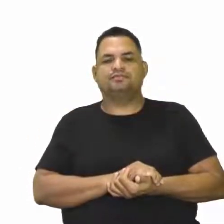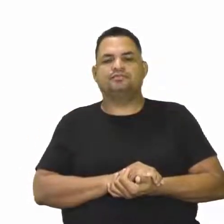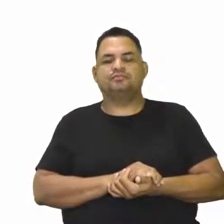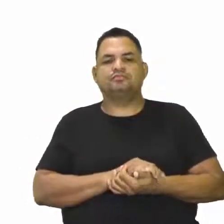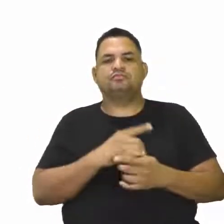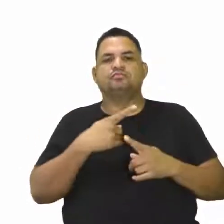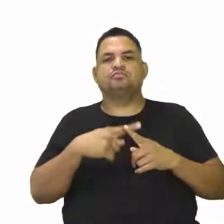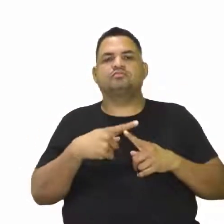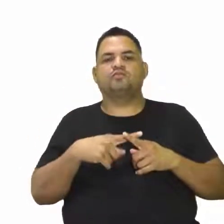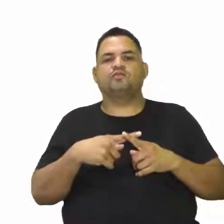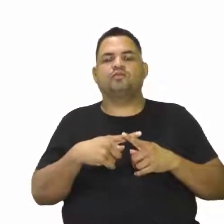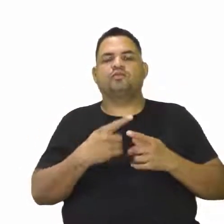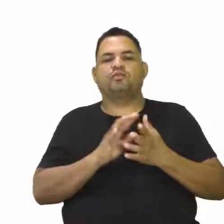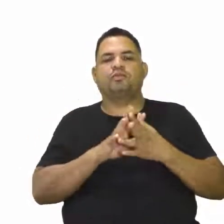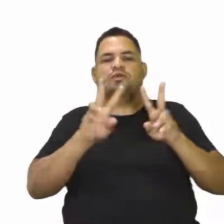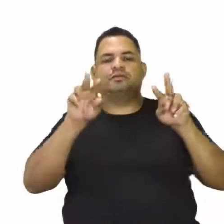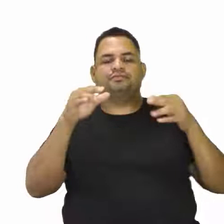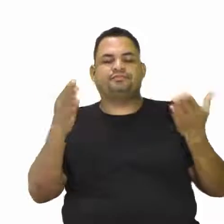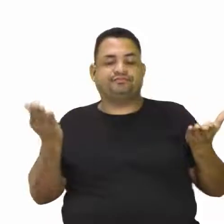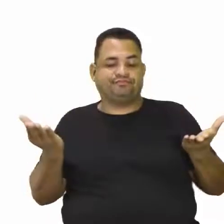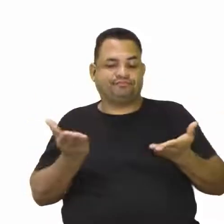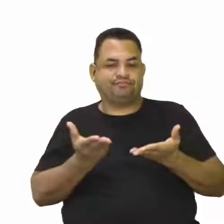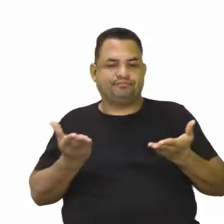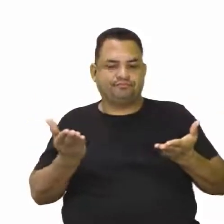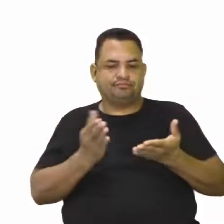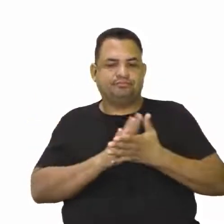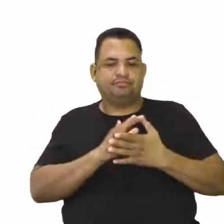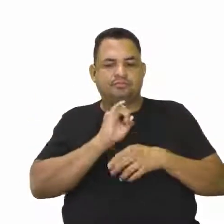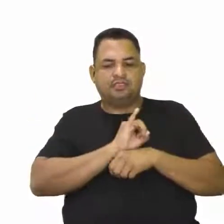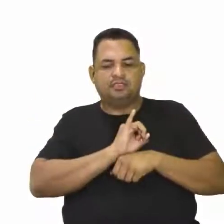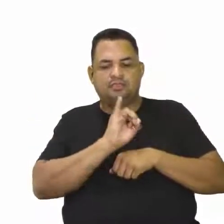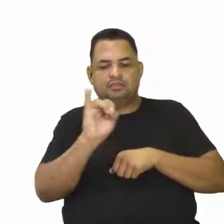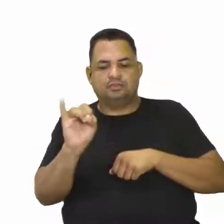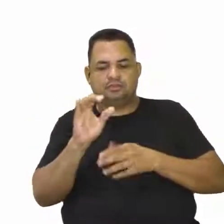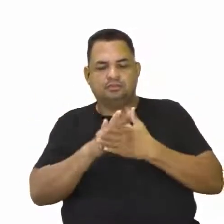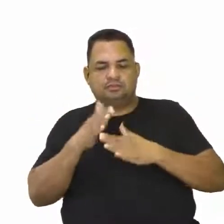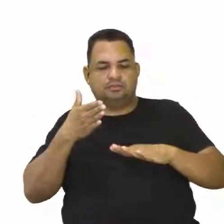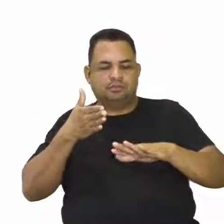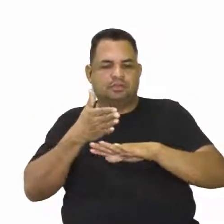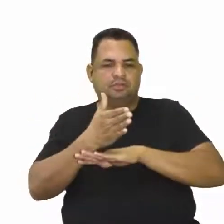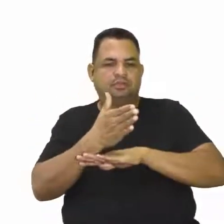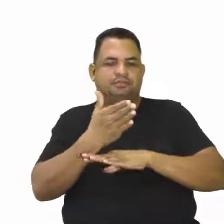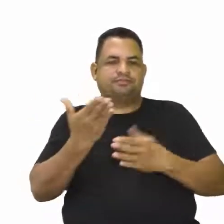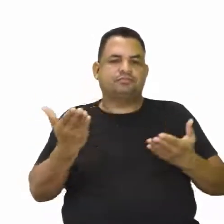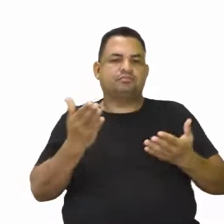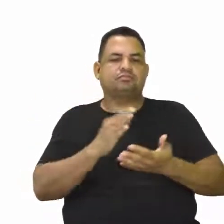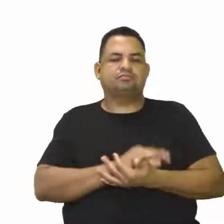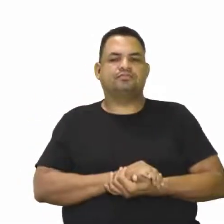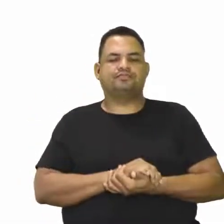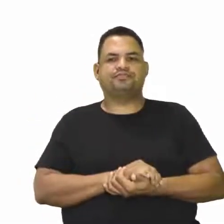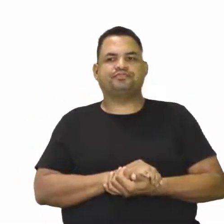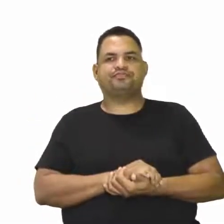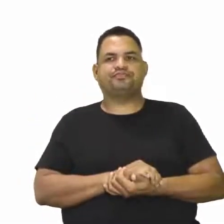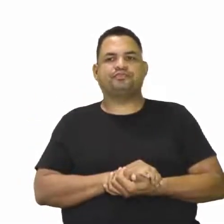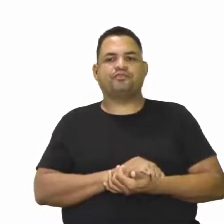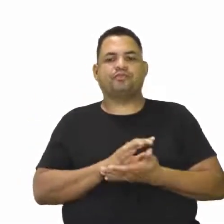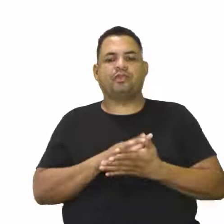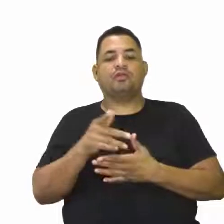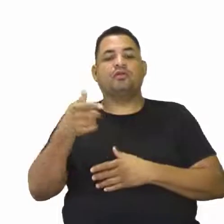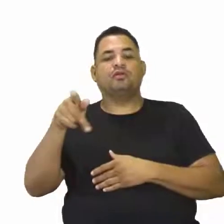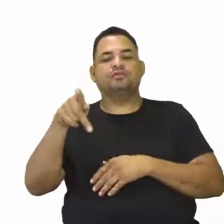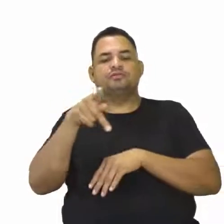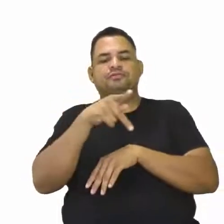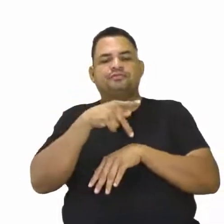intextualidade, porque é um tema atual, a questão da imigração e da entrada de nativos de